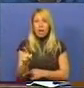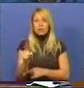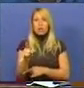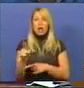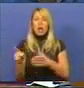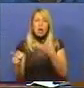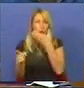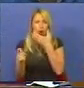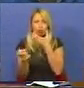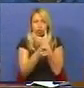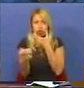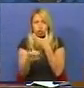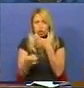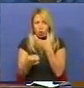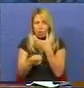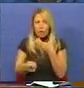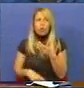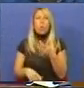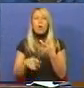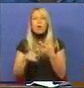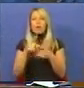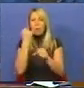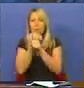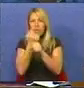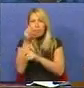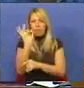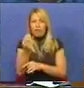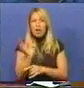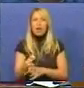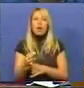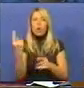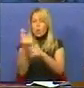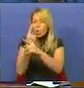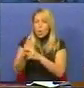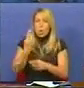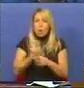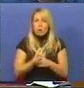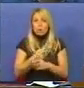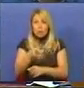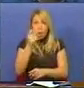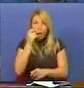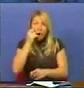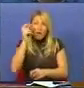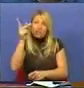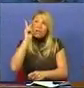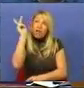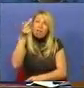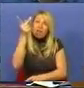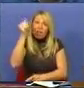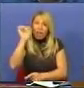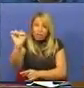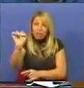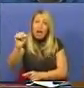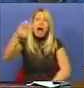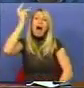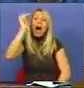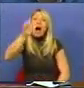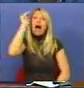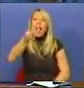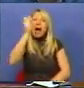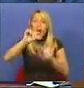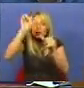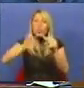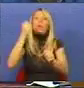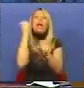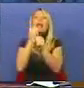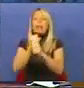soldadores, ferreiros, tudo, são homens que têm uma vida inteira de trabalho. Só não se podem reformar por causa